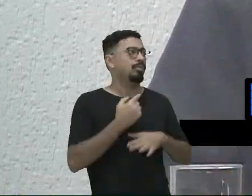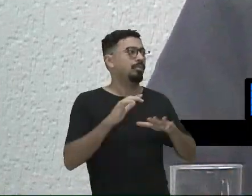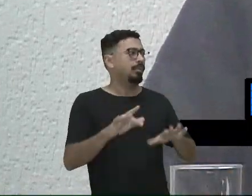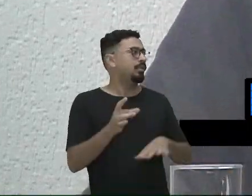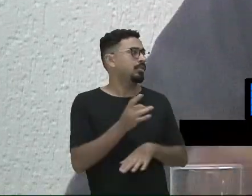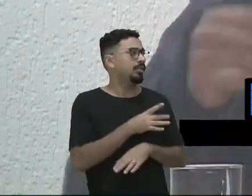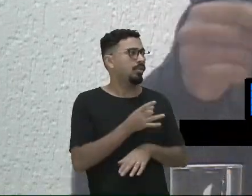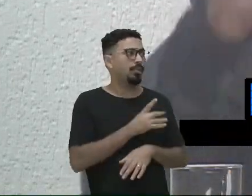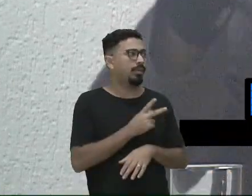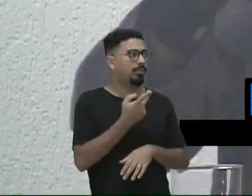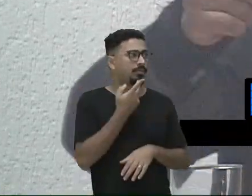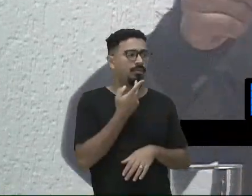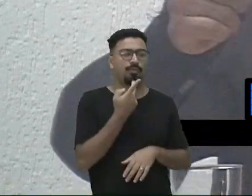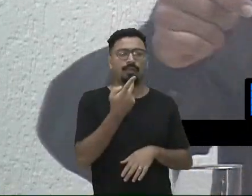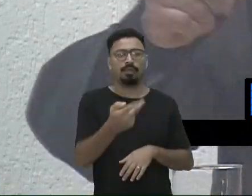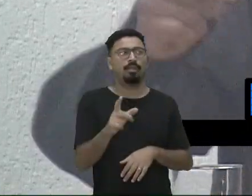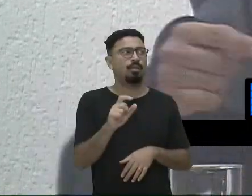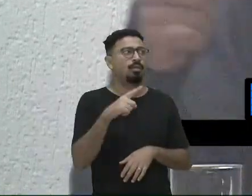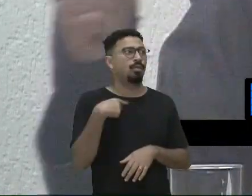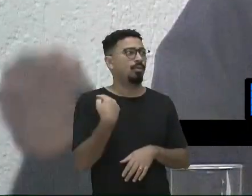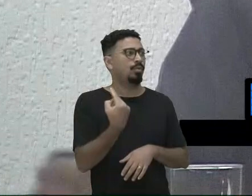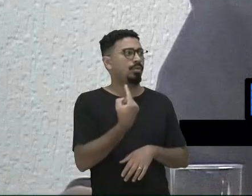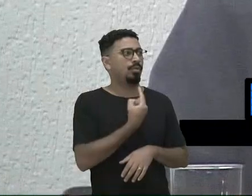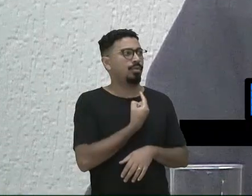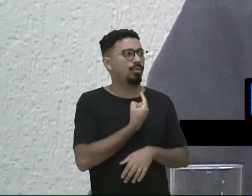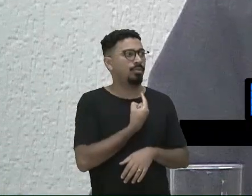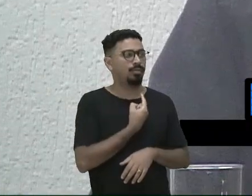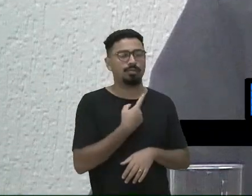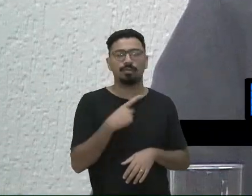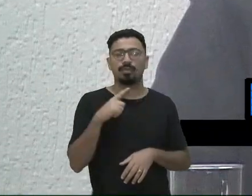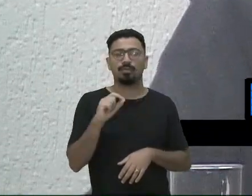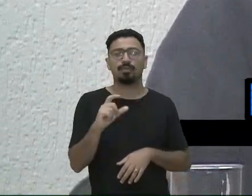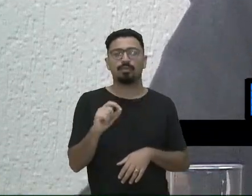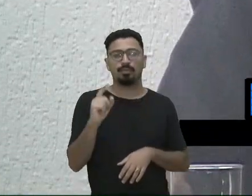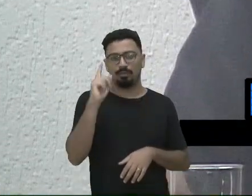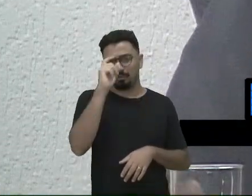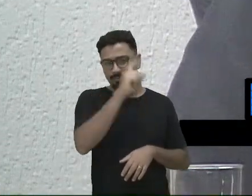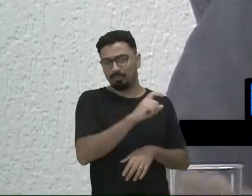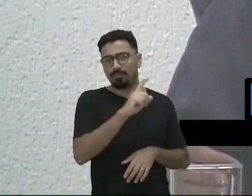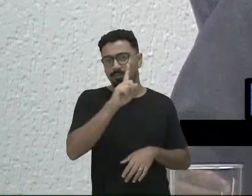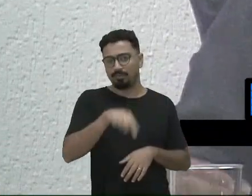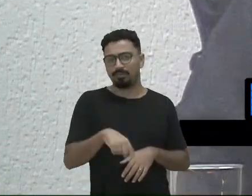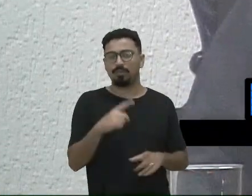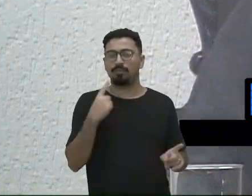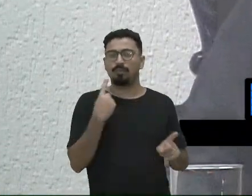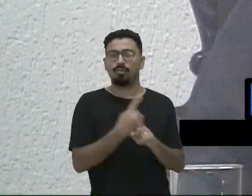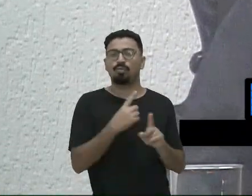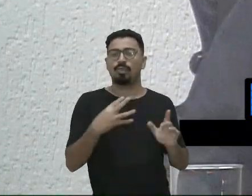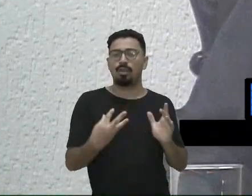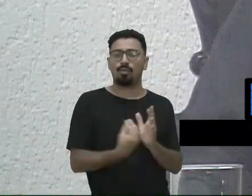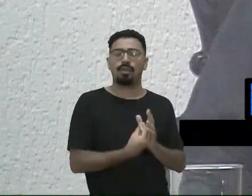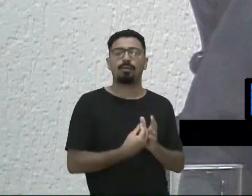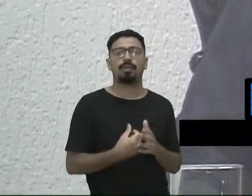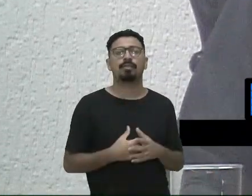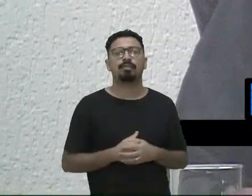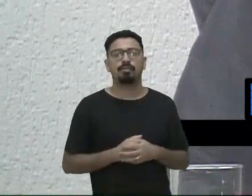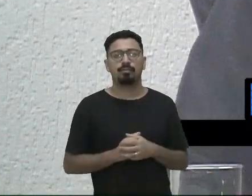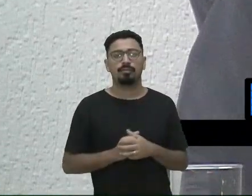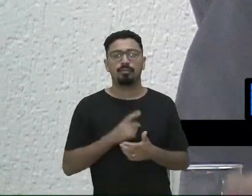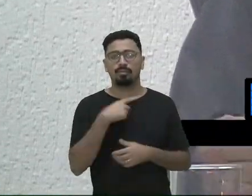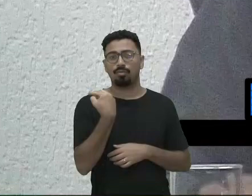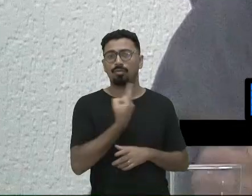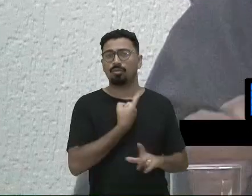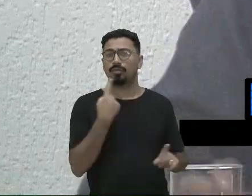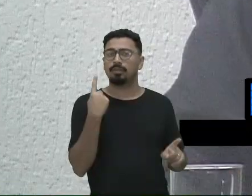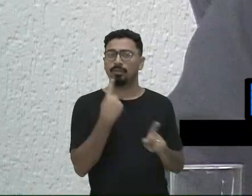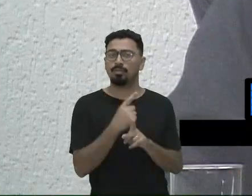falar e naquela pessoa que a gente achou, na nossa comunidade mesmo, que a gente achou que a gente ia encontrar acolhimento, a gente acaba